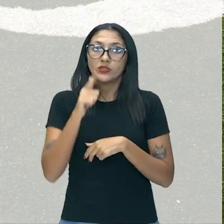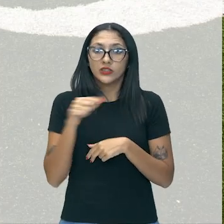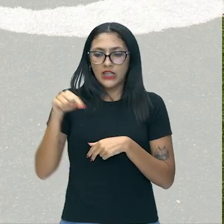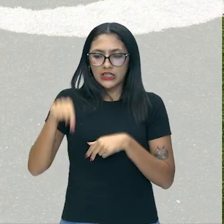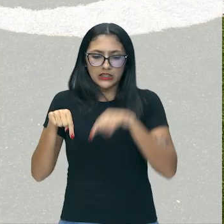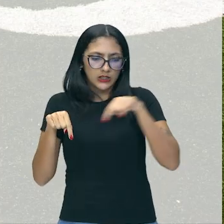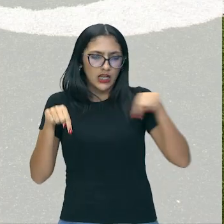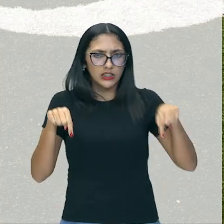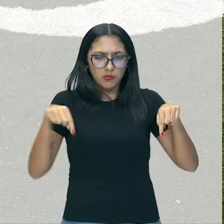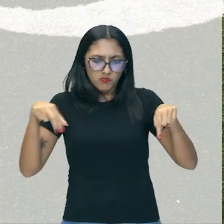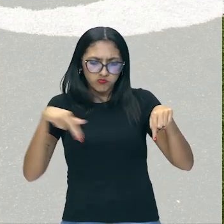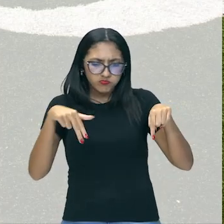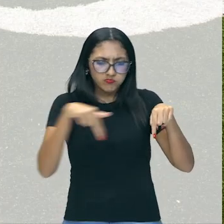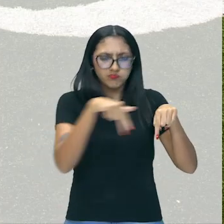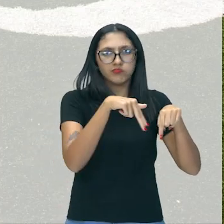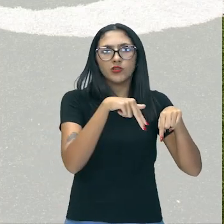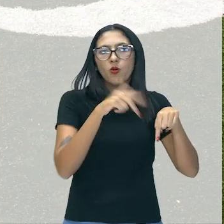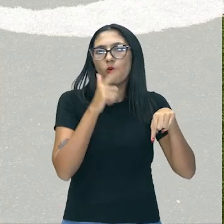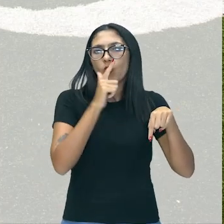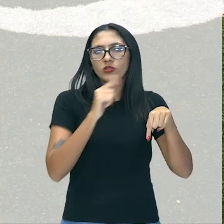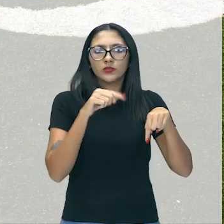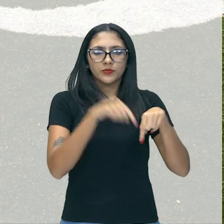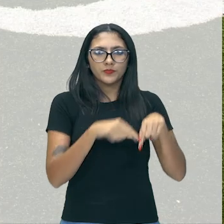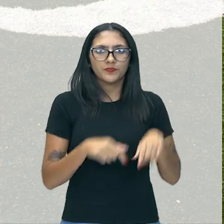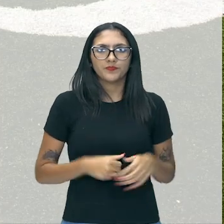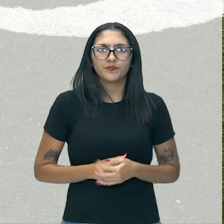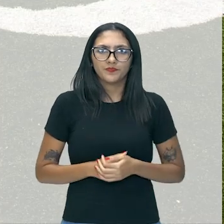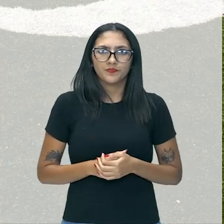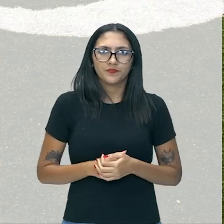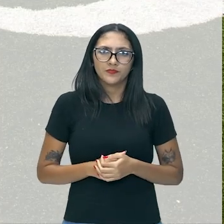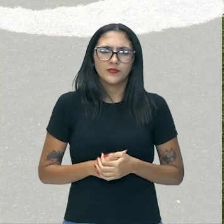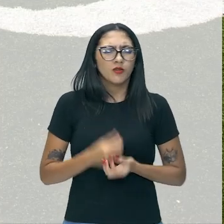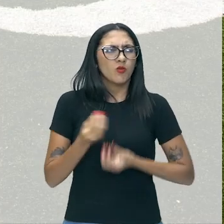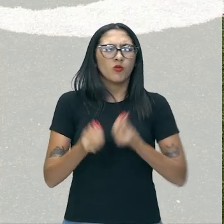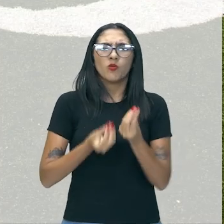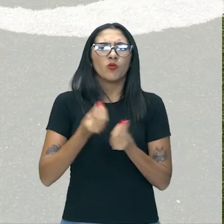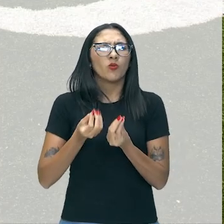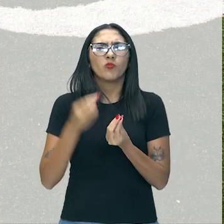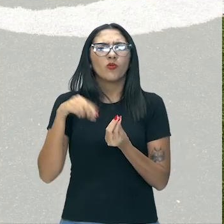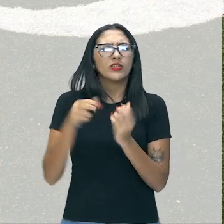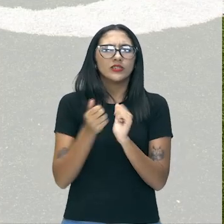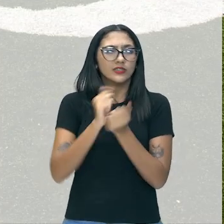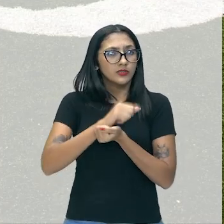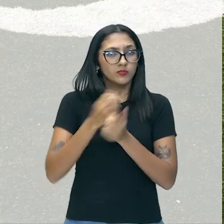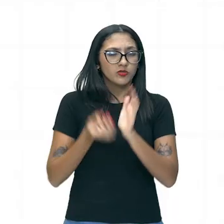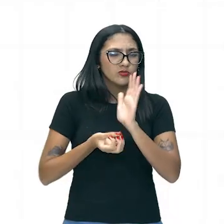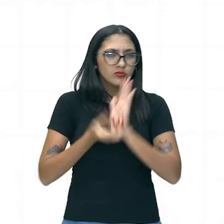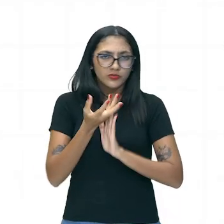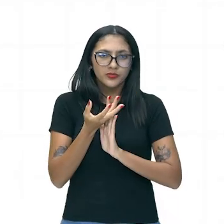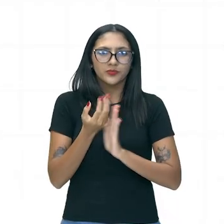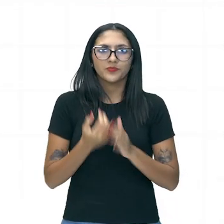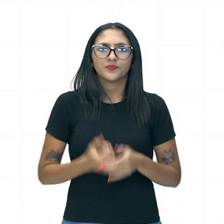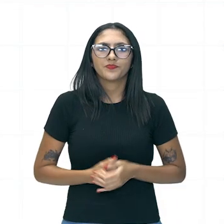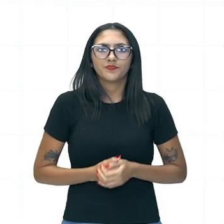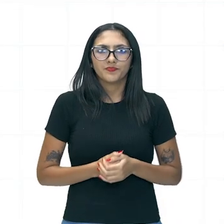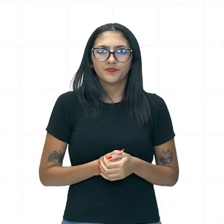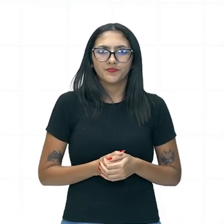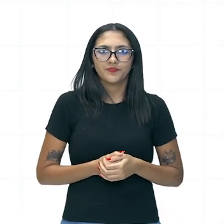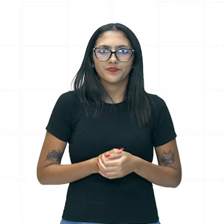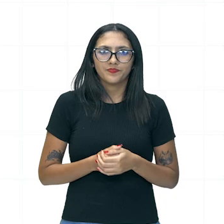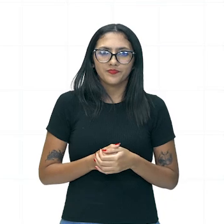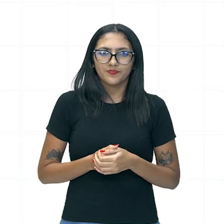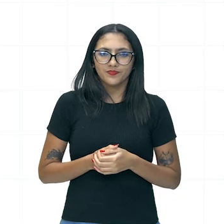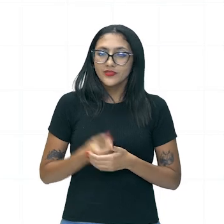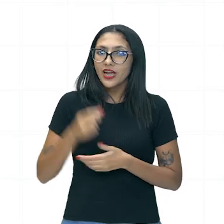chegar a marcar um touchdown, tá? E como é que surgiu? Como é que é a história desse jogo? O futebol americano,